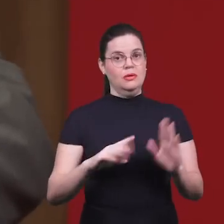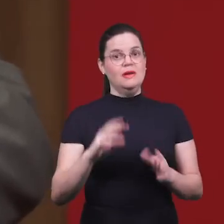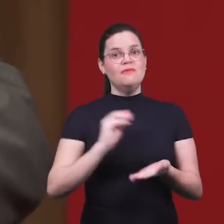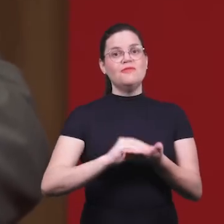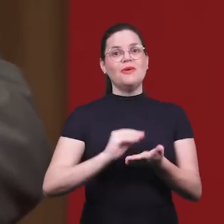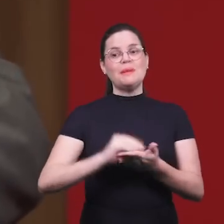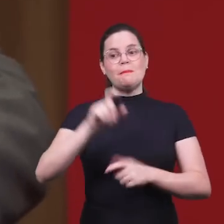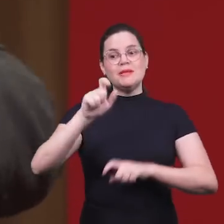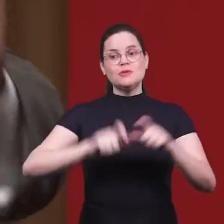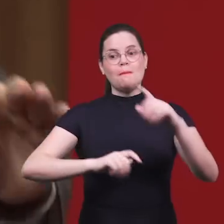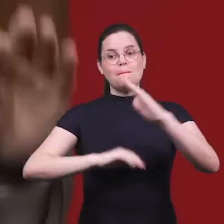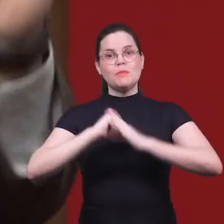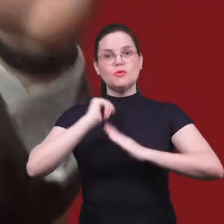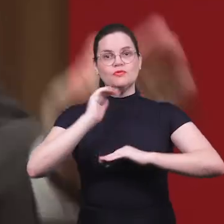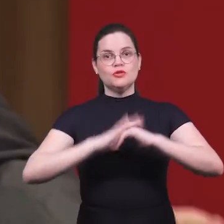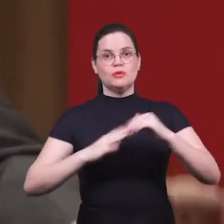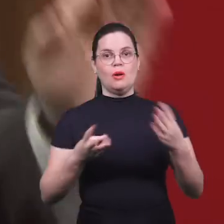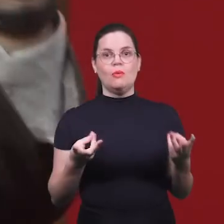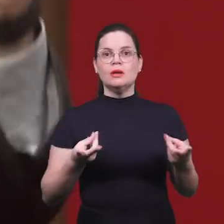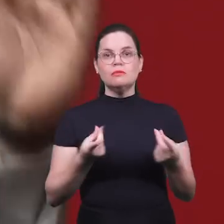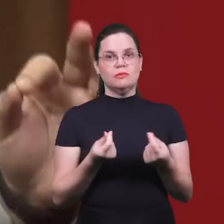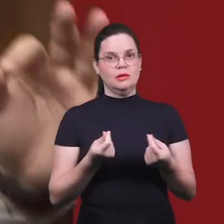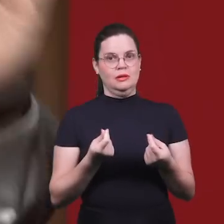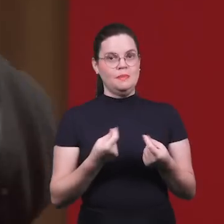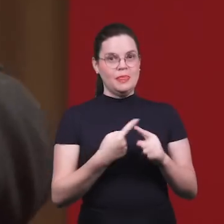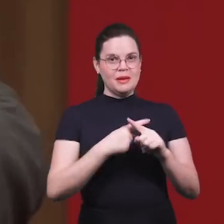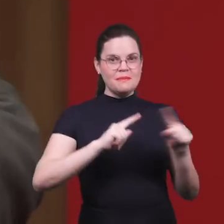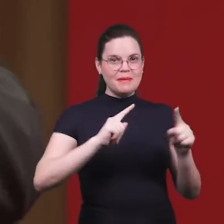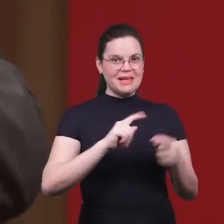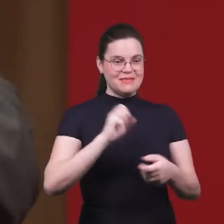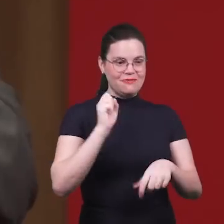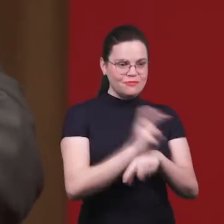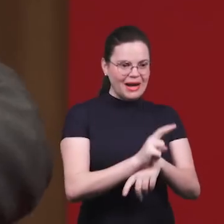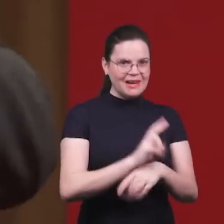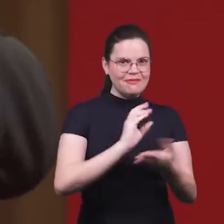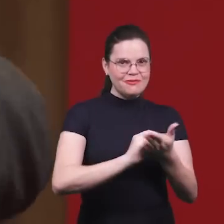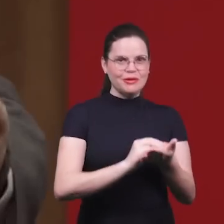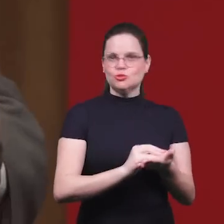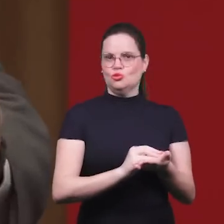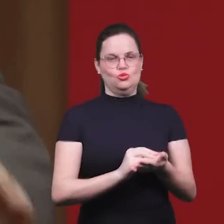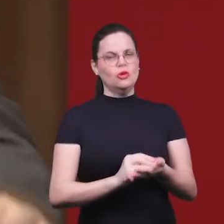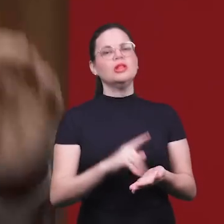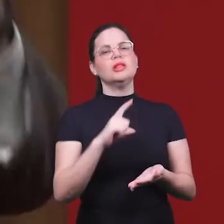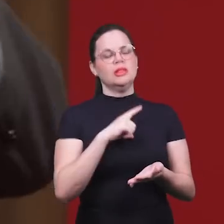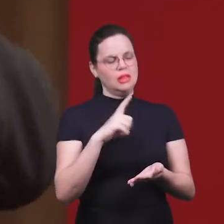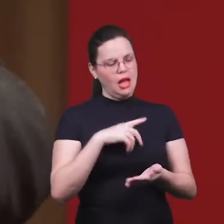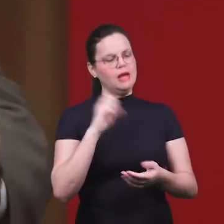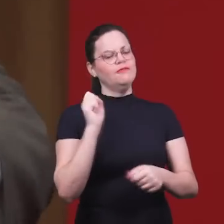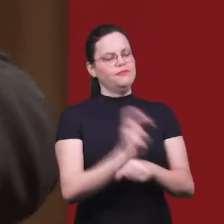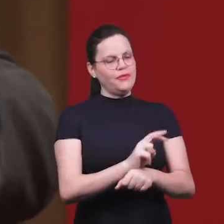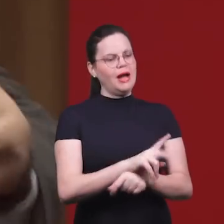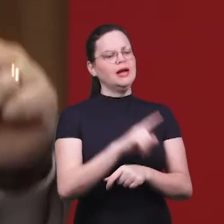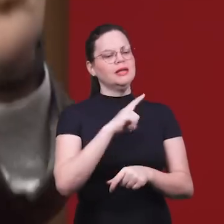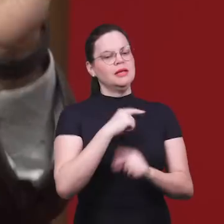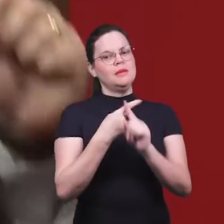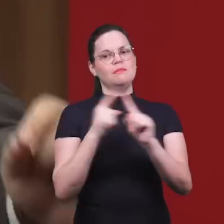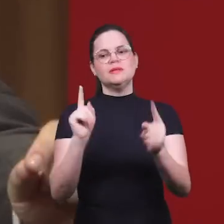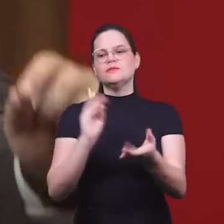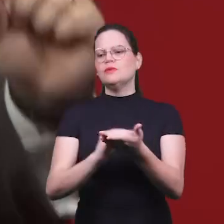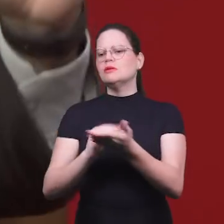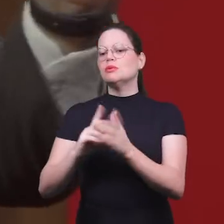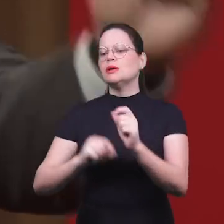gente qualificada. Não está faltando nenhuma oportunidade no mercado de trabalho, muito pelo contrário, está faltando profissionais